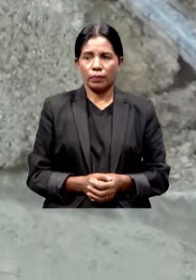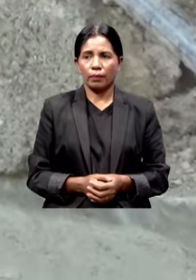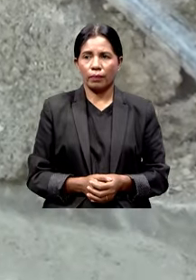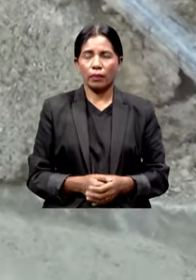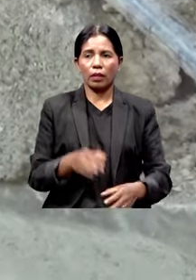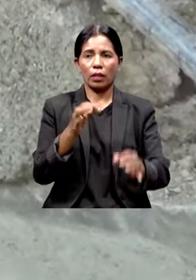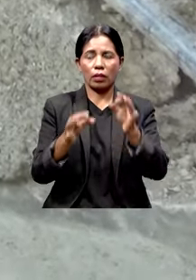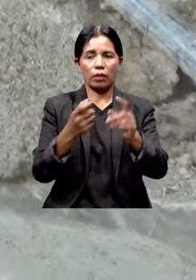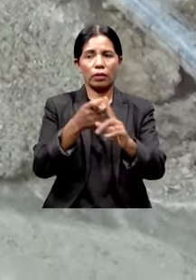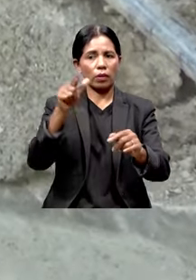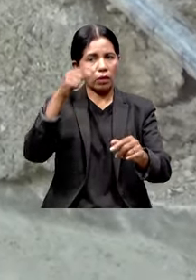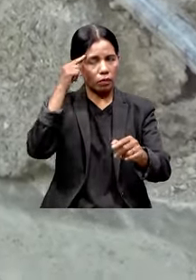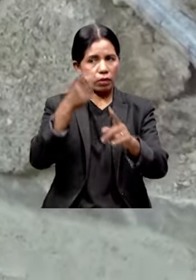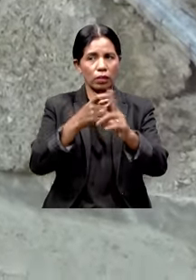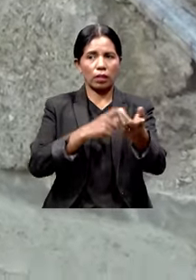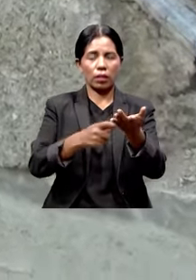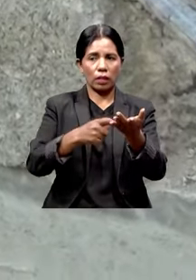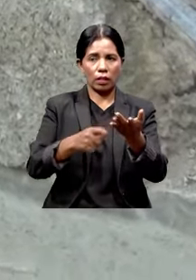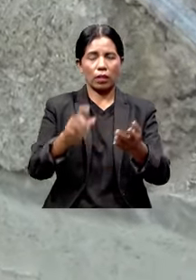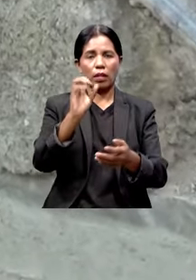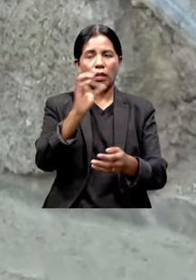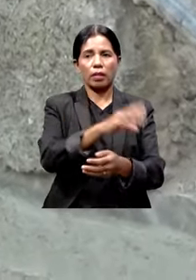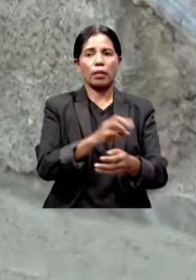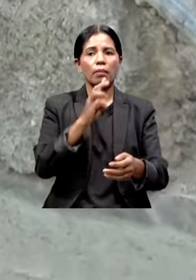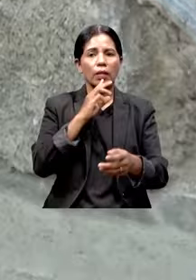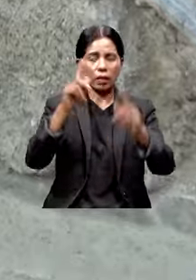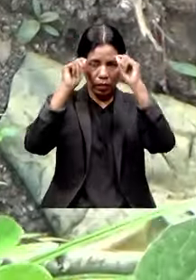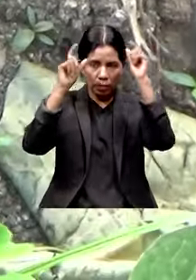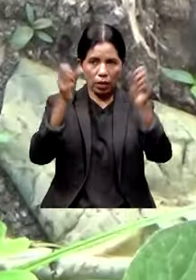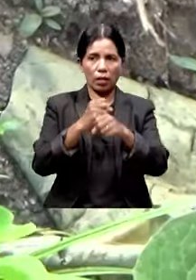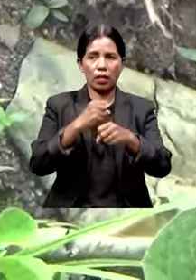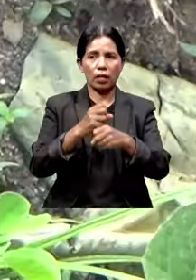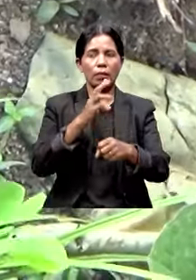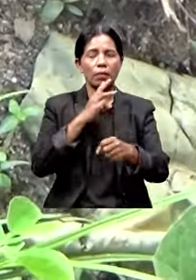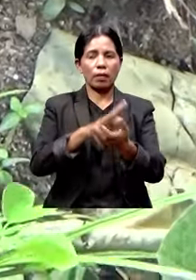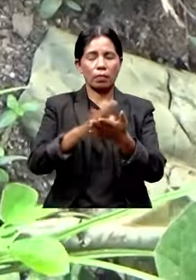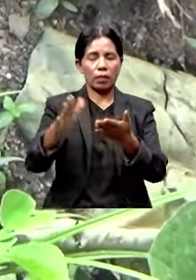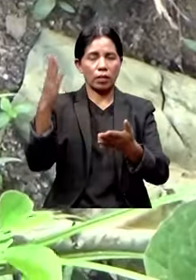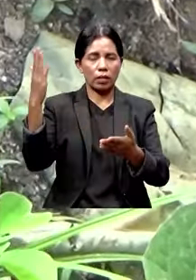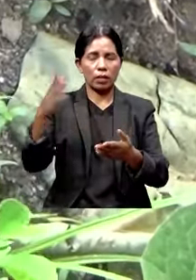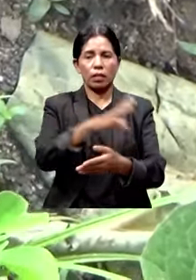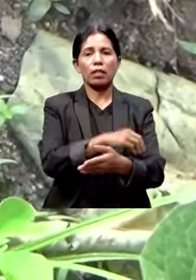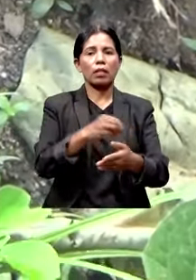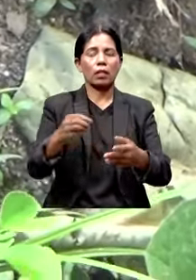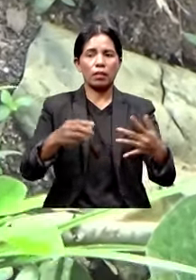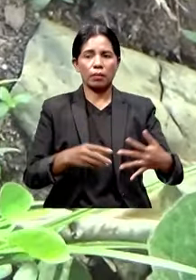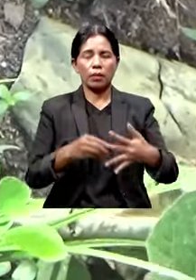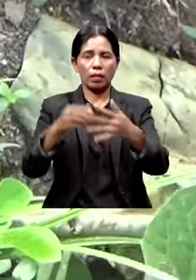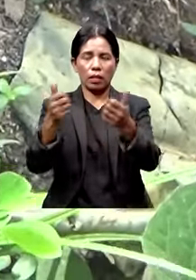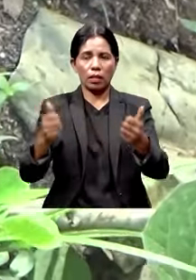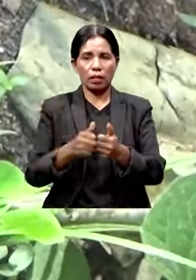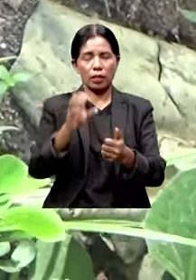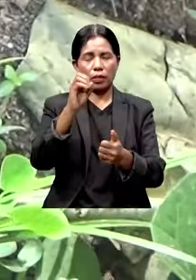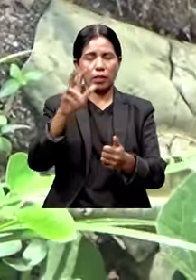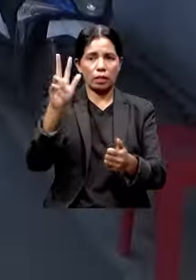Mas que parte governo li usi técnico empresa público be Timor-Leste, canaliza ona kanu be mo si a praia dos coqueiros, liu i aldea 03